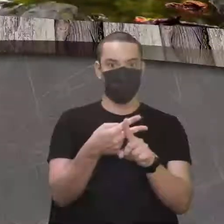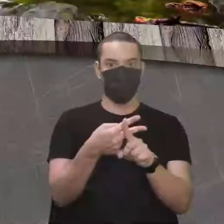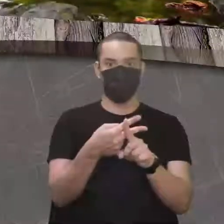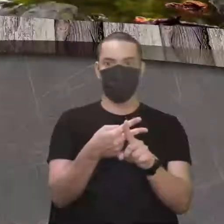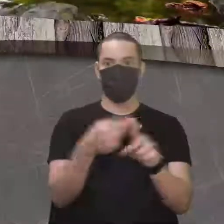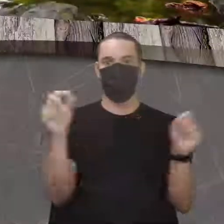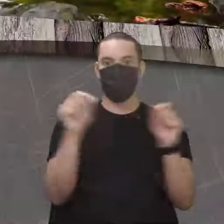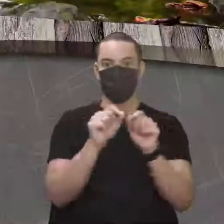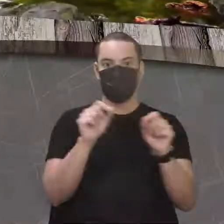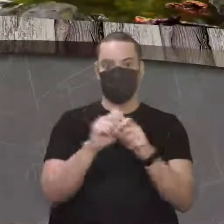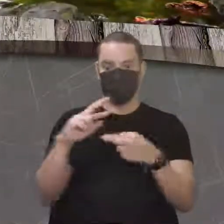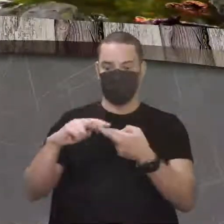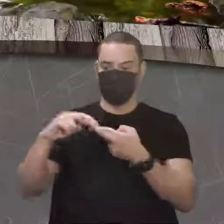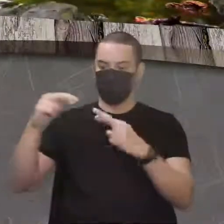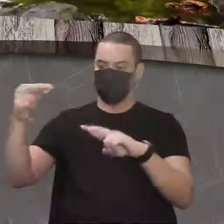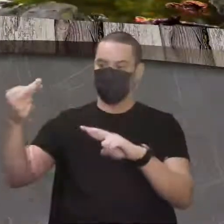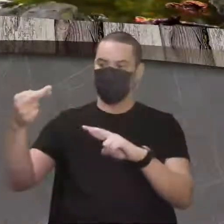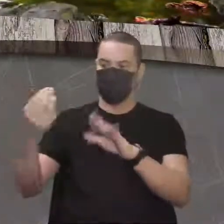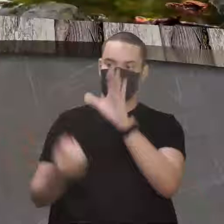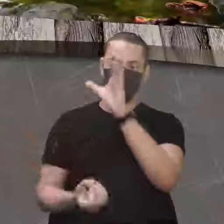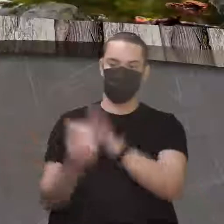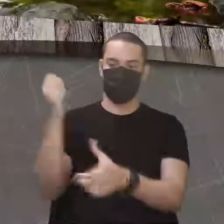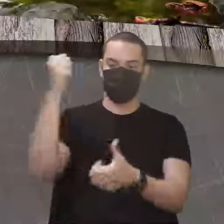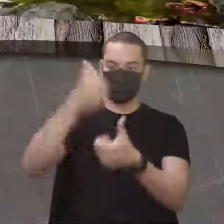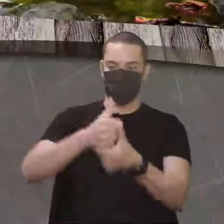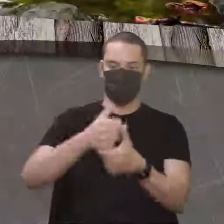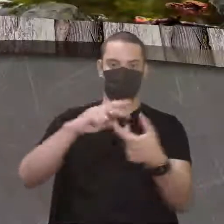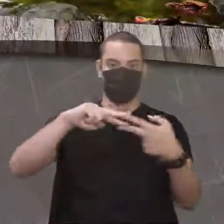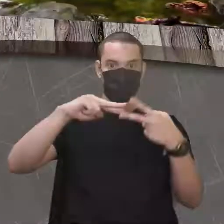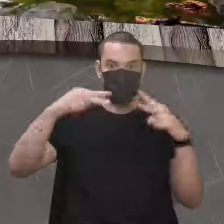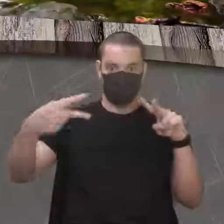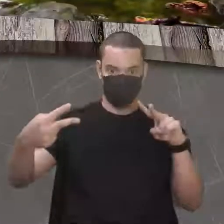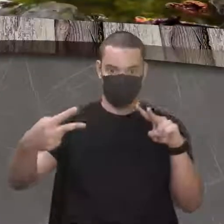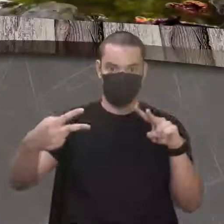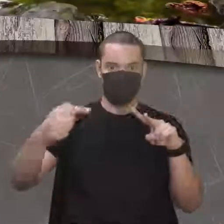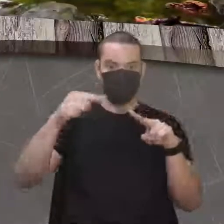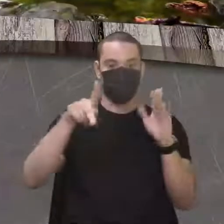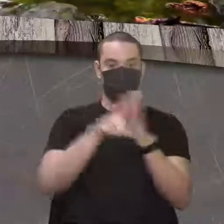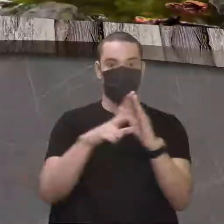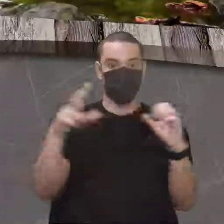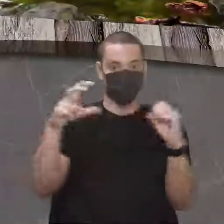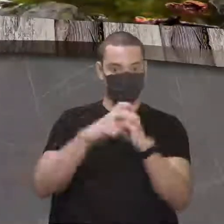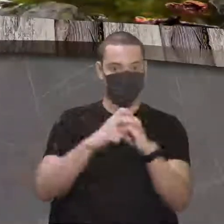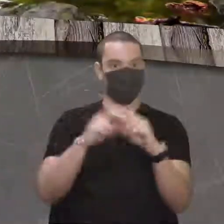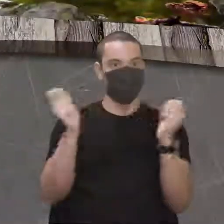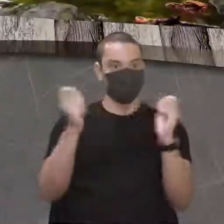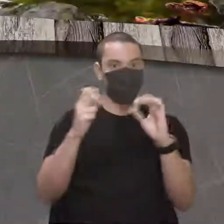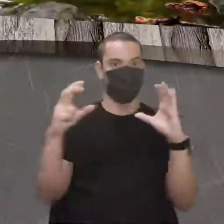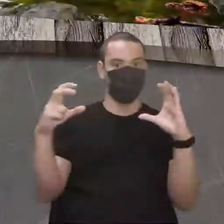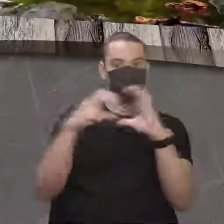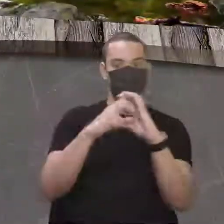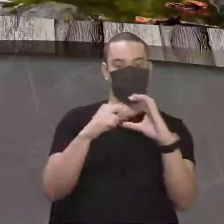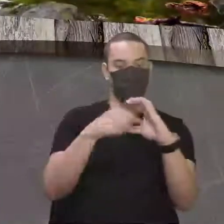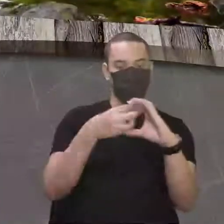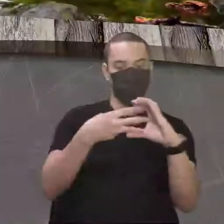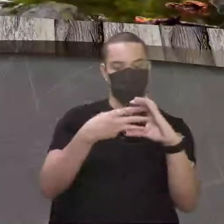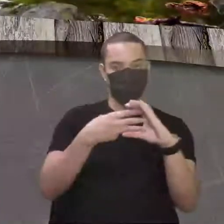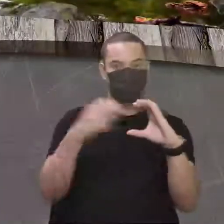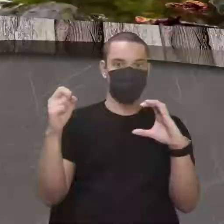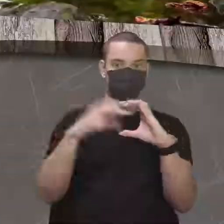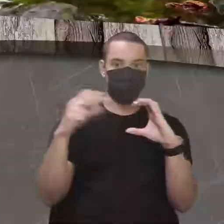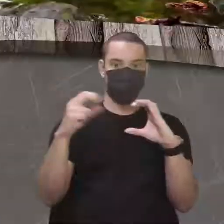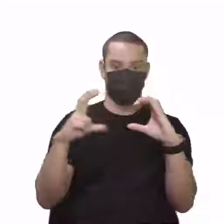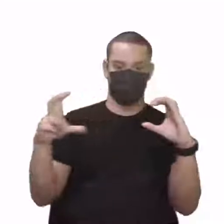nome. Ele faz de RNA transformar em DNA. Aí esse DNA viral consegue agir na célula, tá bom?